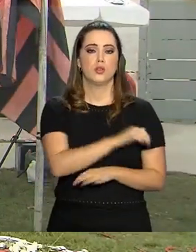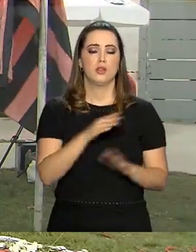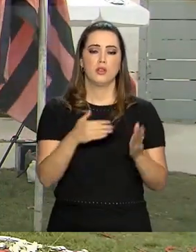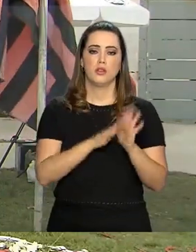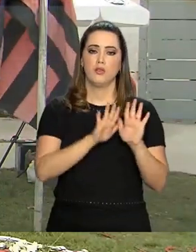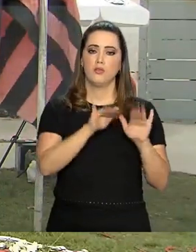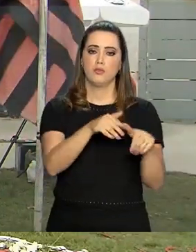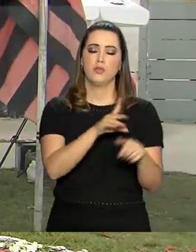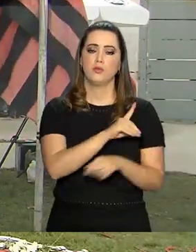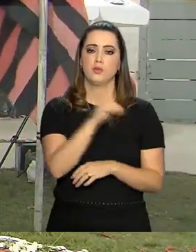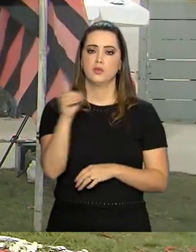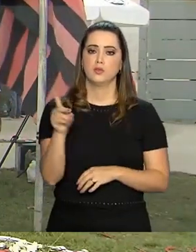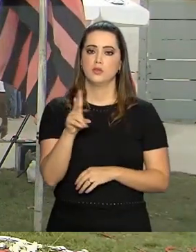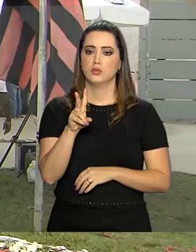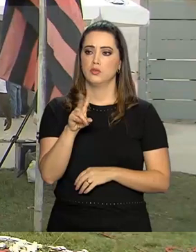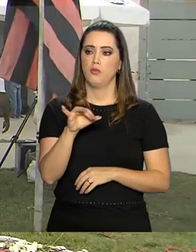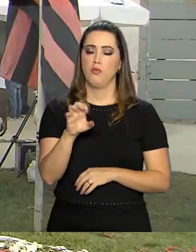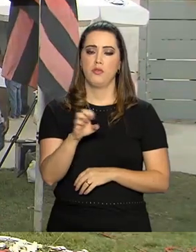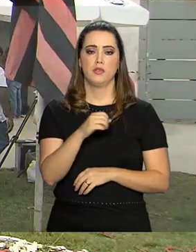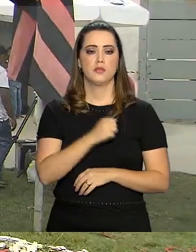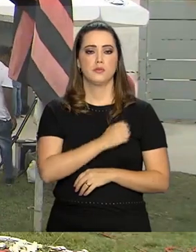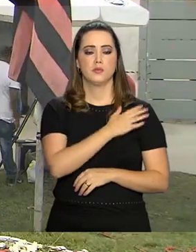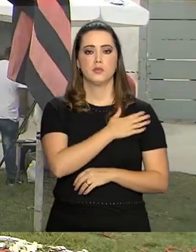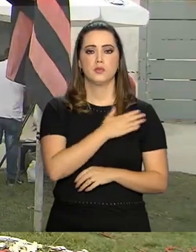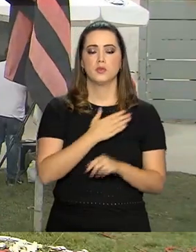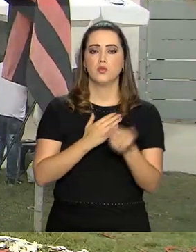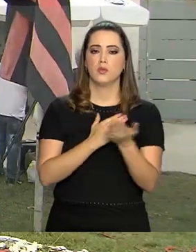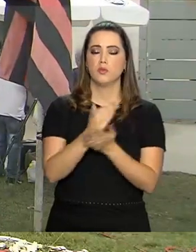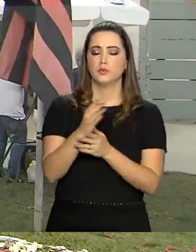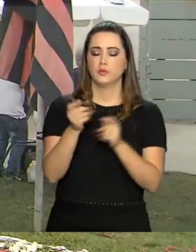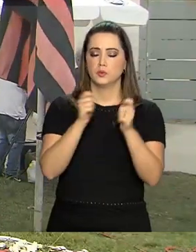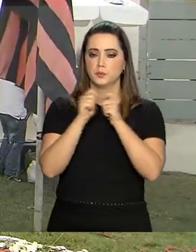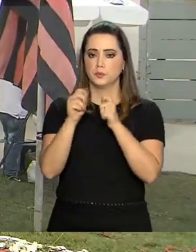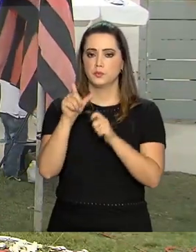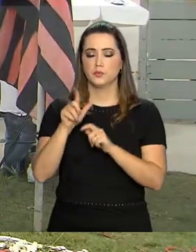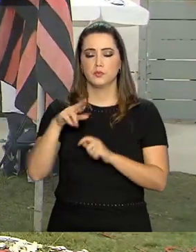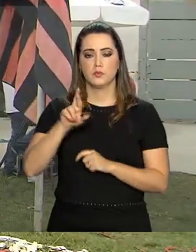dia. O vice-presidente da República conversou com a NBR. Vamos ouvir.